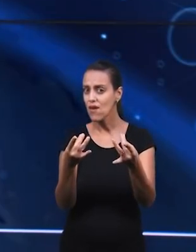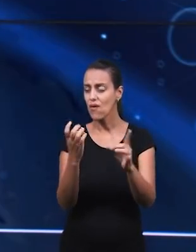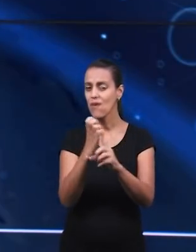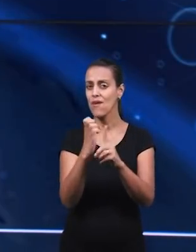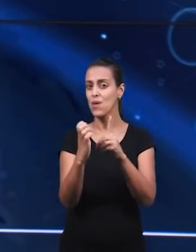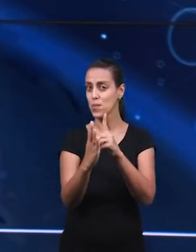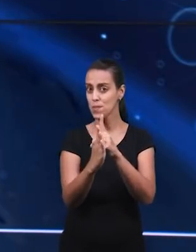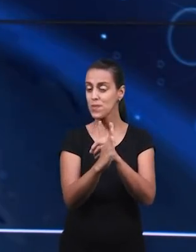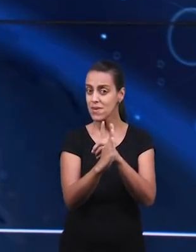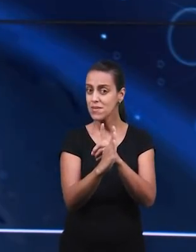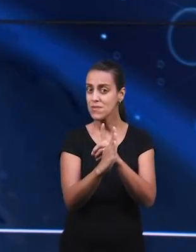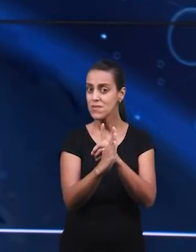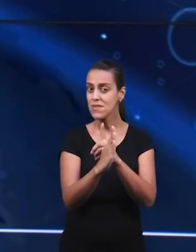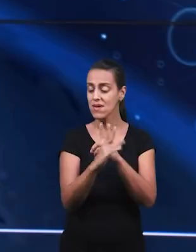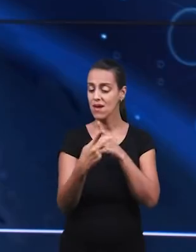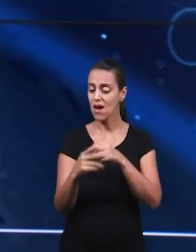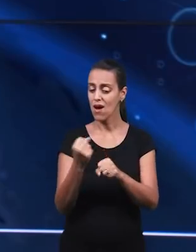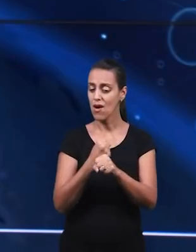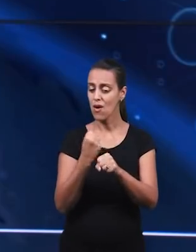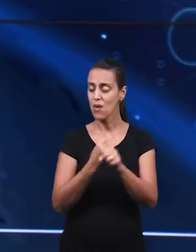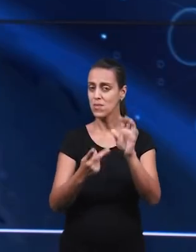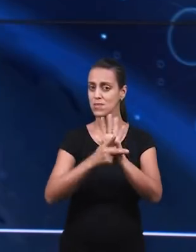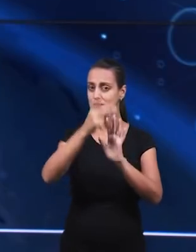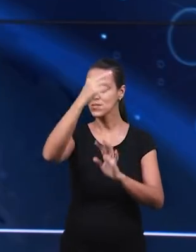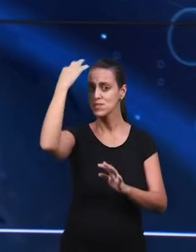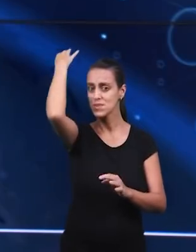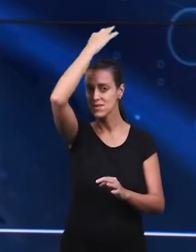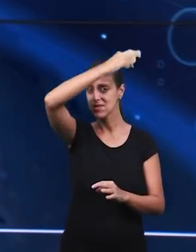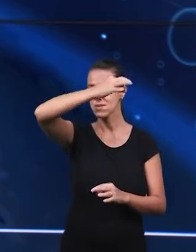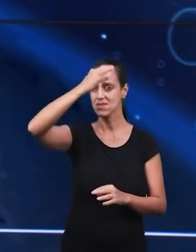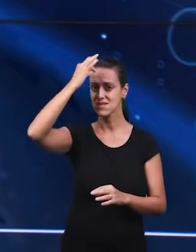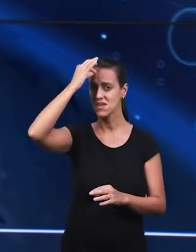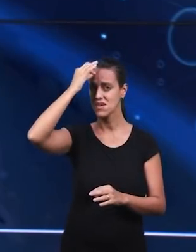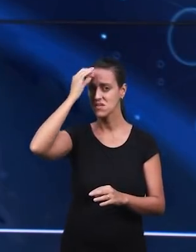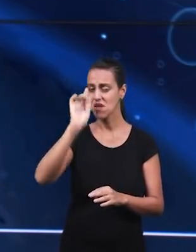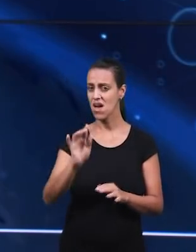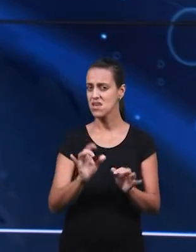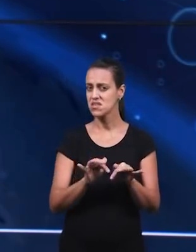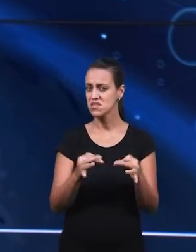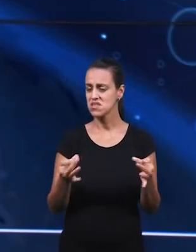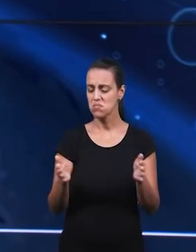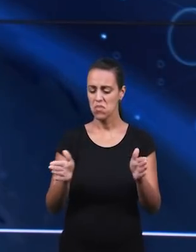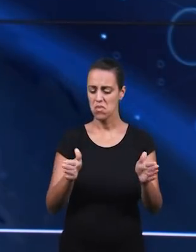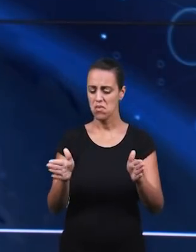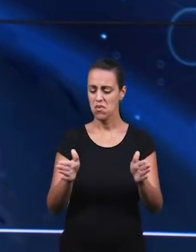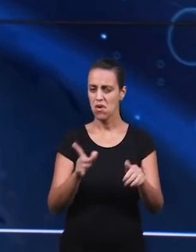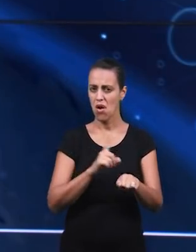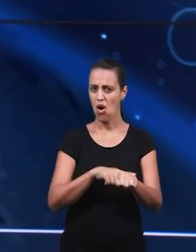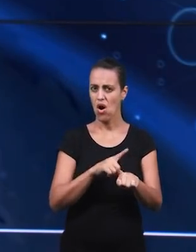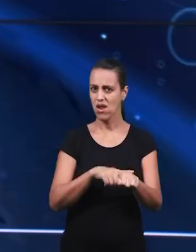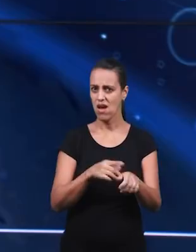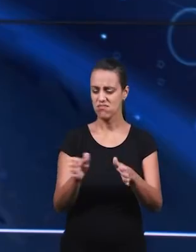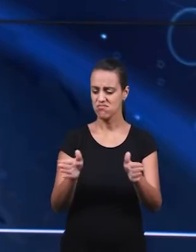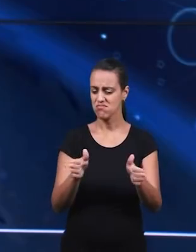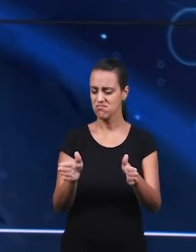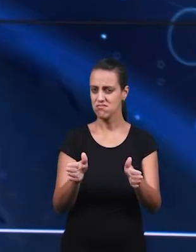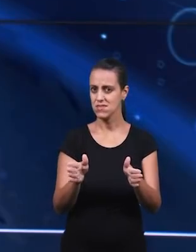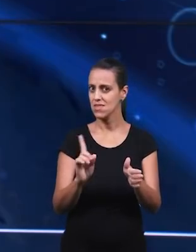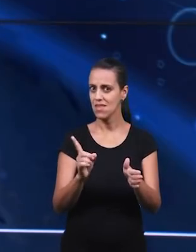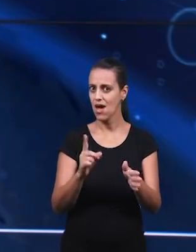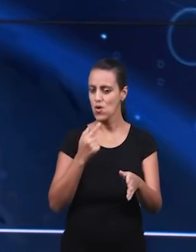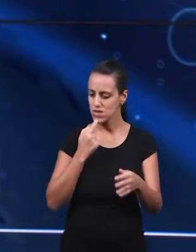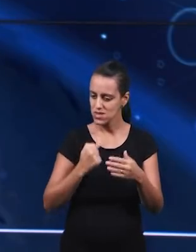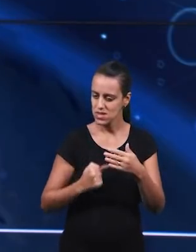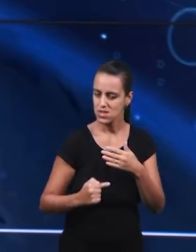Bíblica Dominical, na obra do Espírito Santo, no nosso meio, ela não é simplesmente um pequeno horário da semana, ela é a